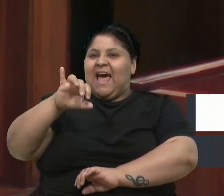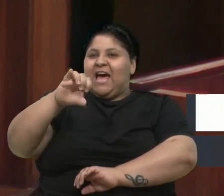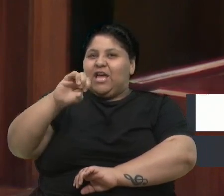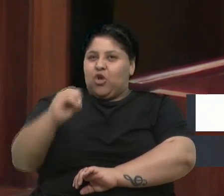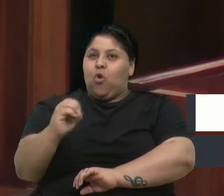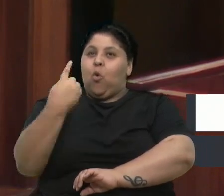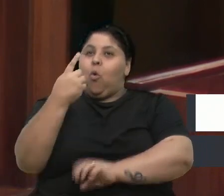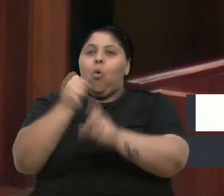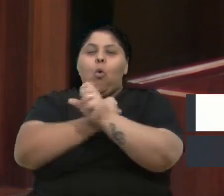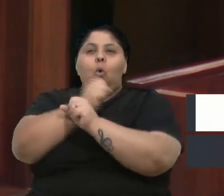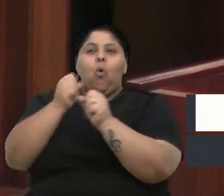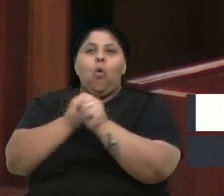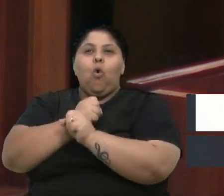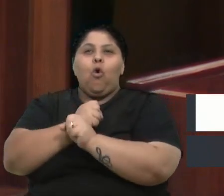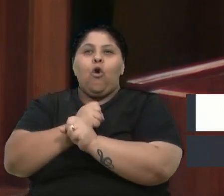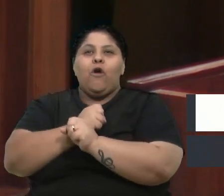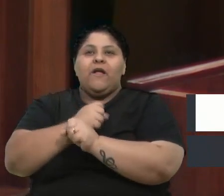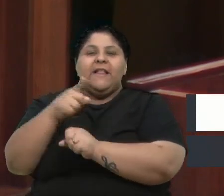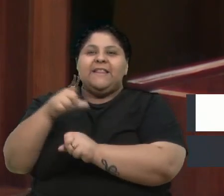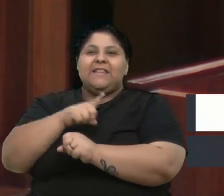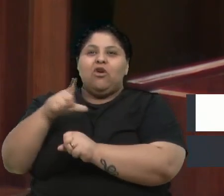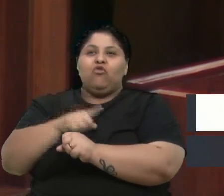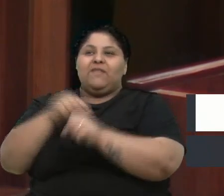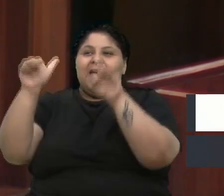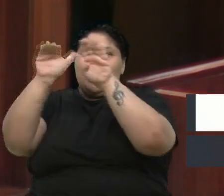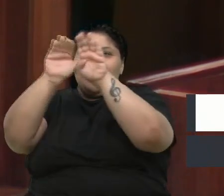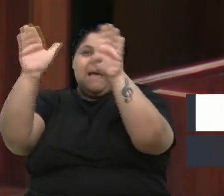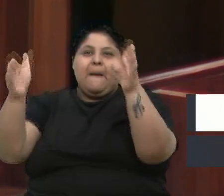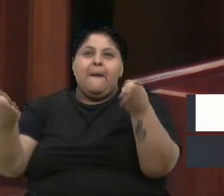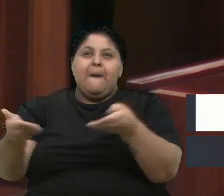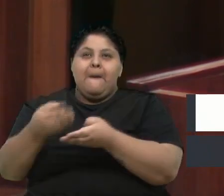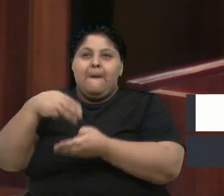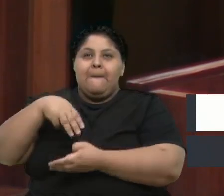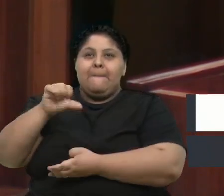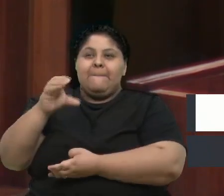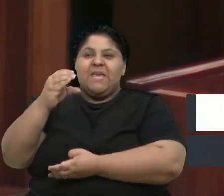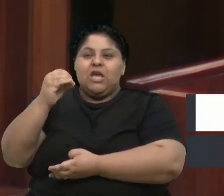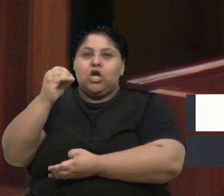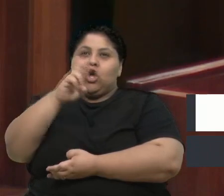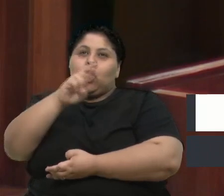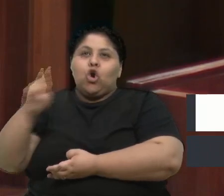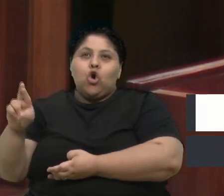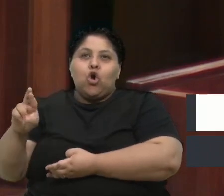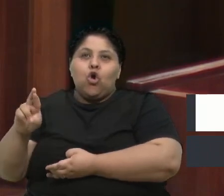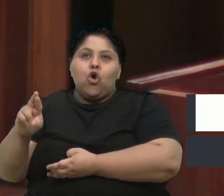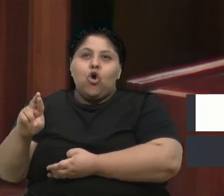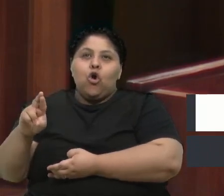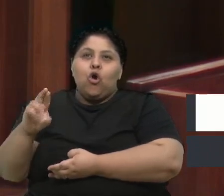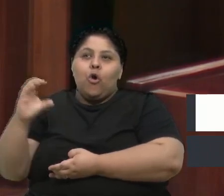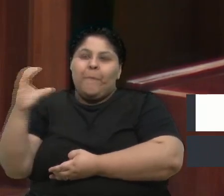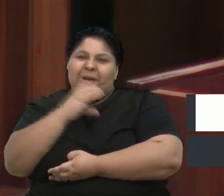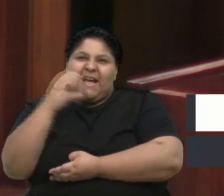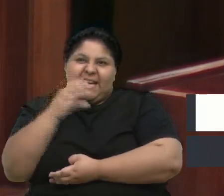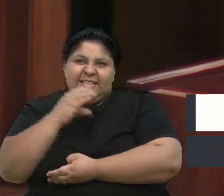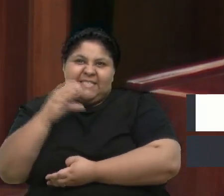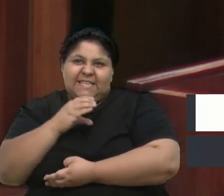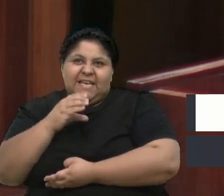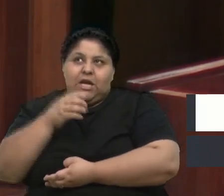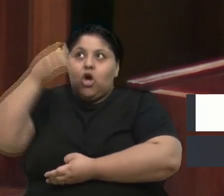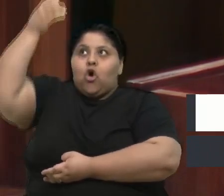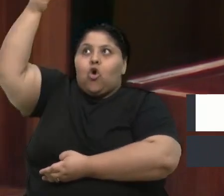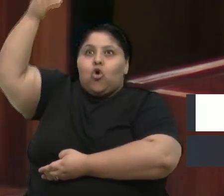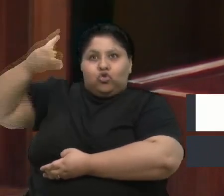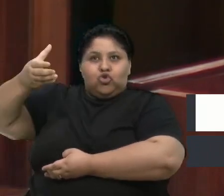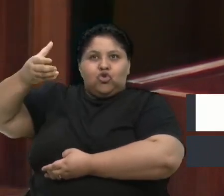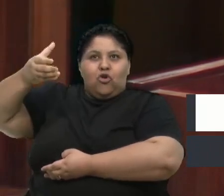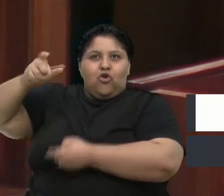a UBS está sem micro-ondas para aquecimento com soro fisiológico para a realização de curativos. Só